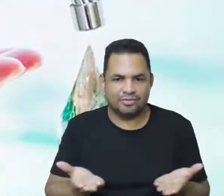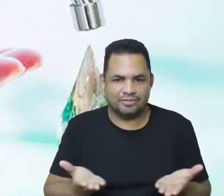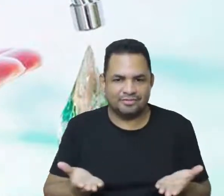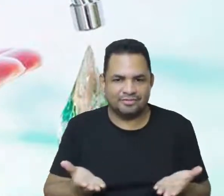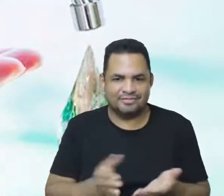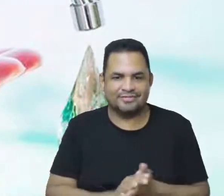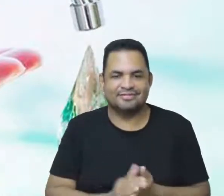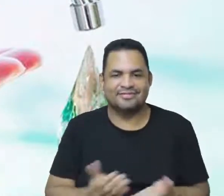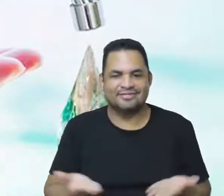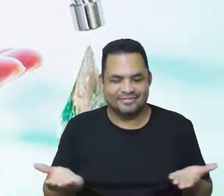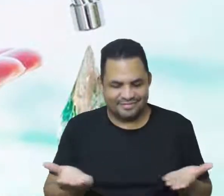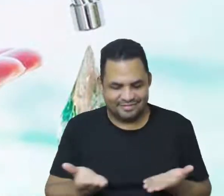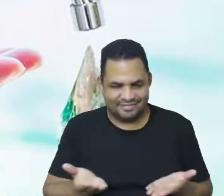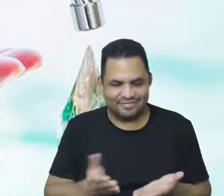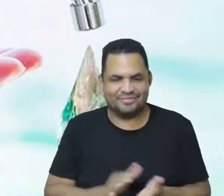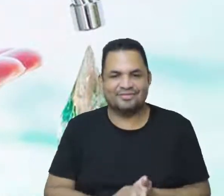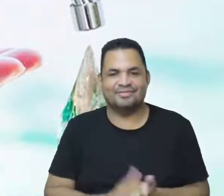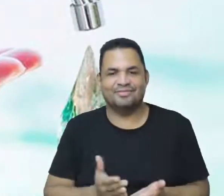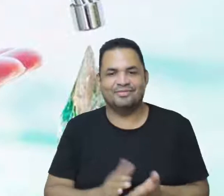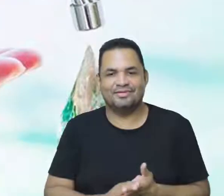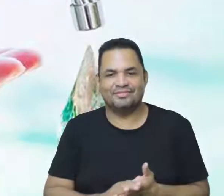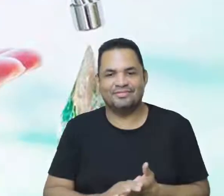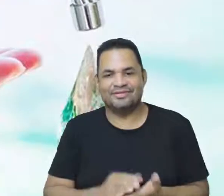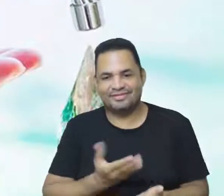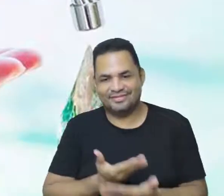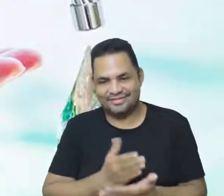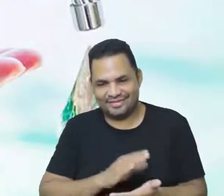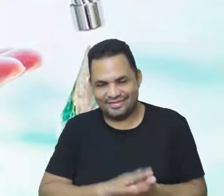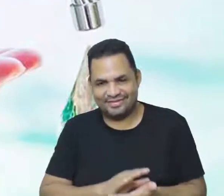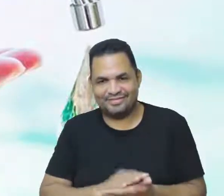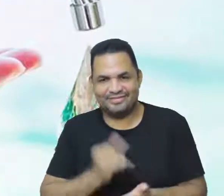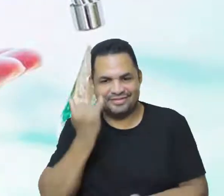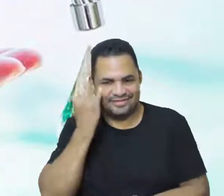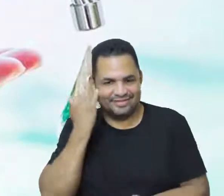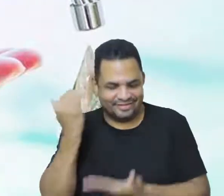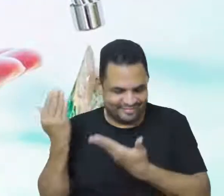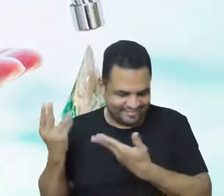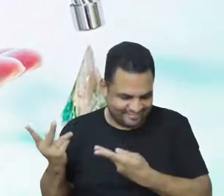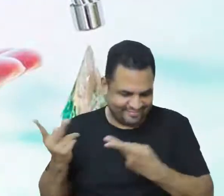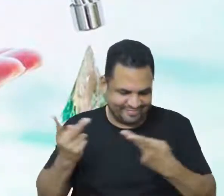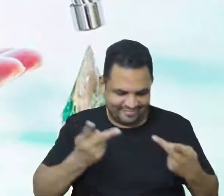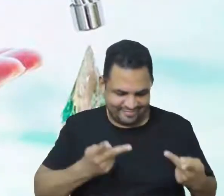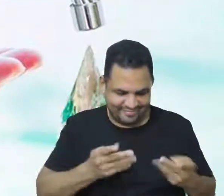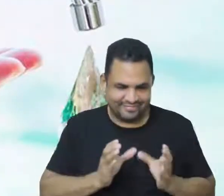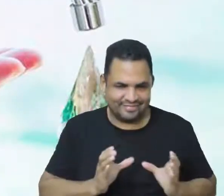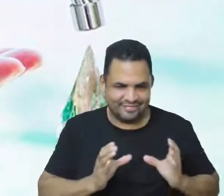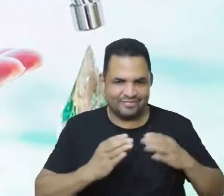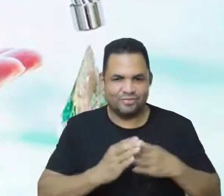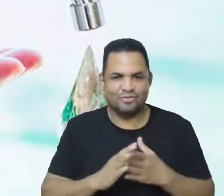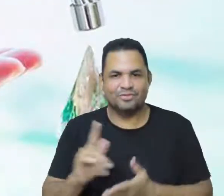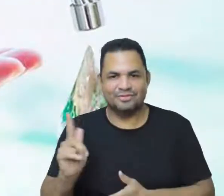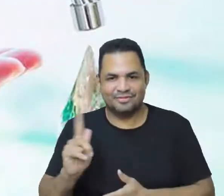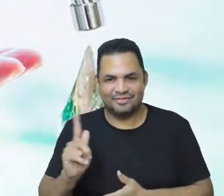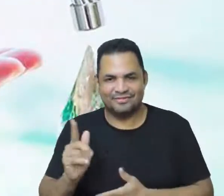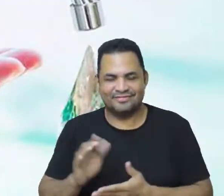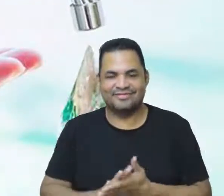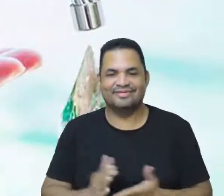a presença do nosso intérprete Samuel. Seja bem-vindo à nossa equipe de geografia,